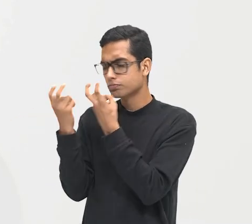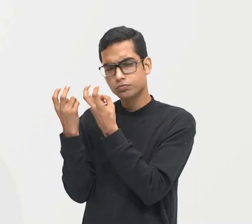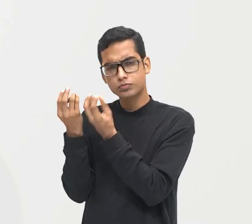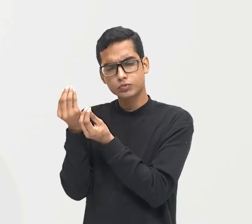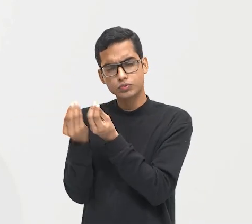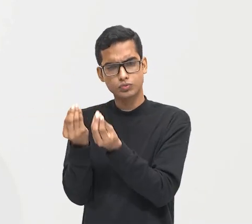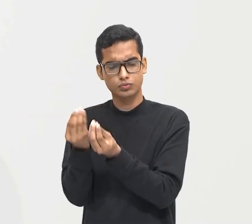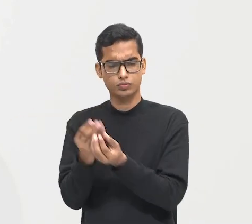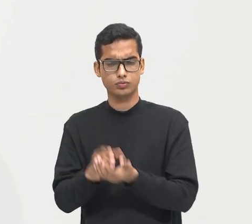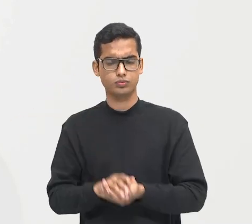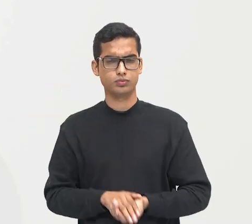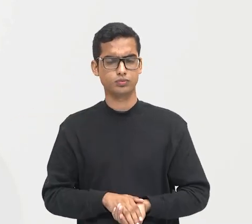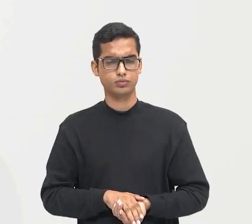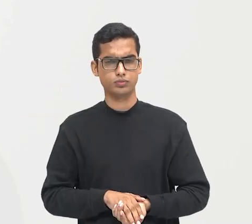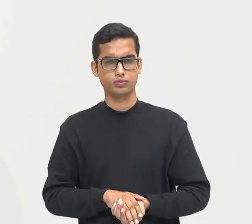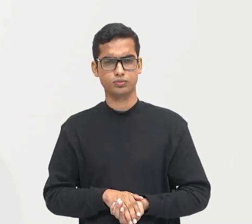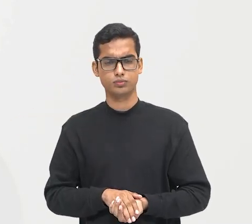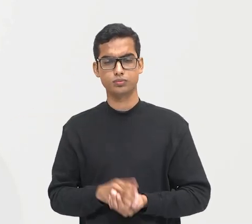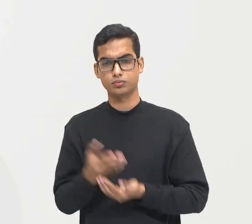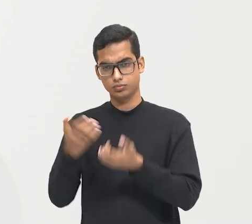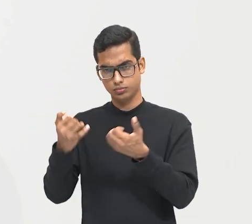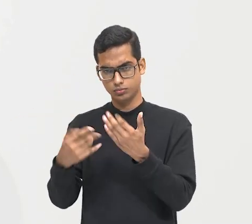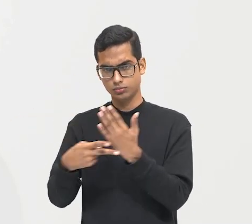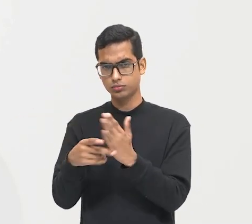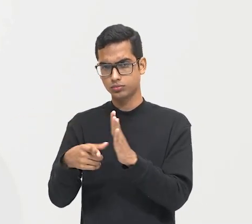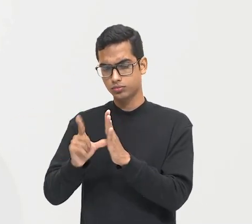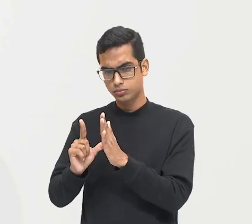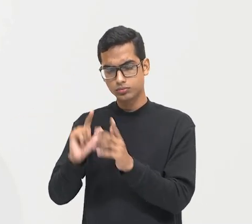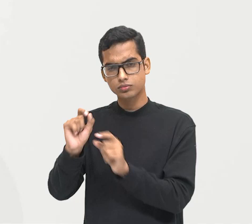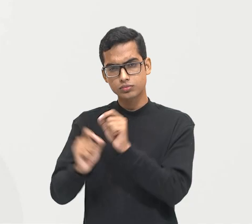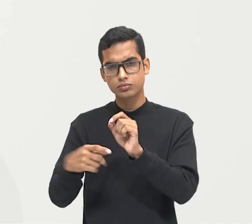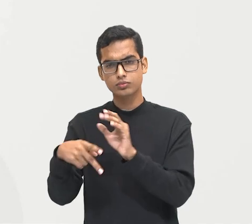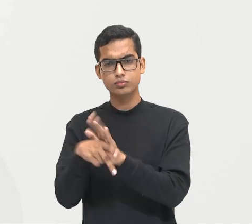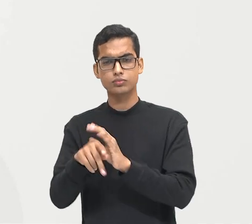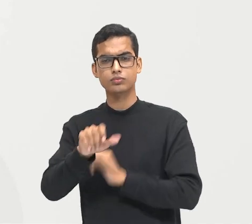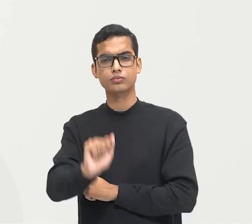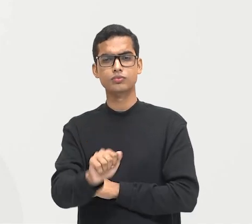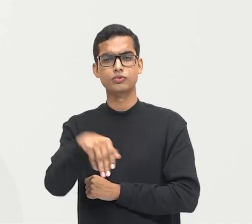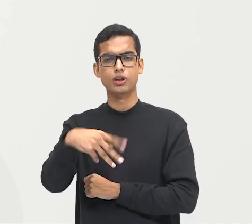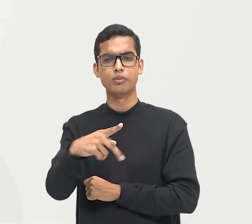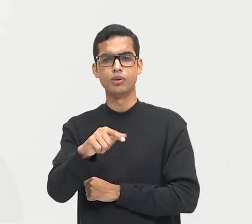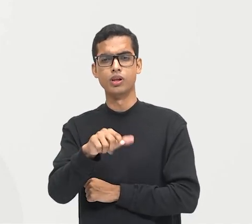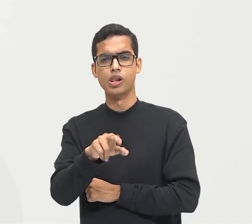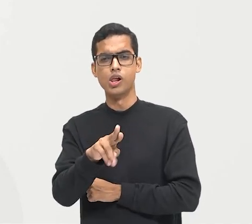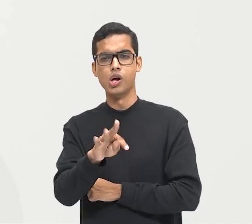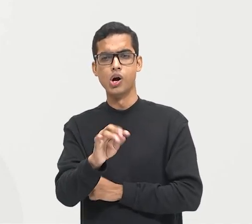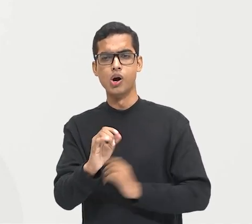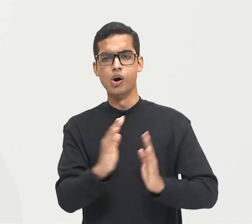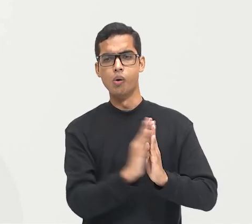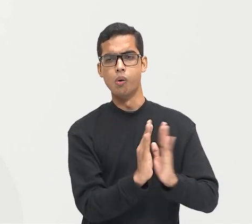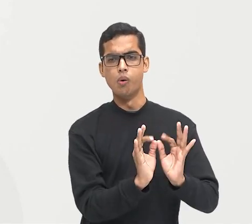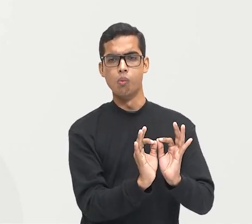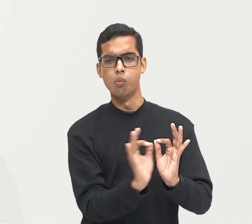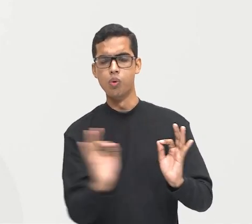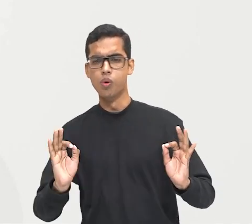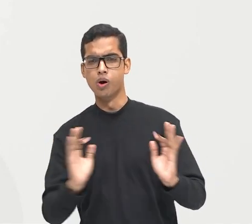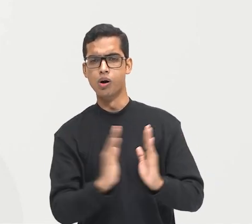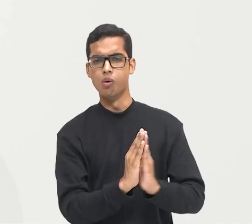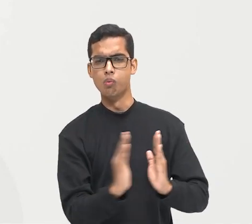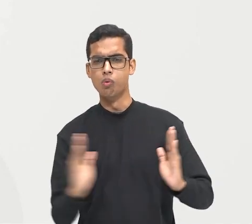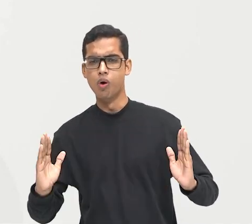mais dessas características, né, como nós falamos anteriormente, de amplitude, né, comprimento de onda. Então, olha